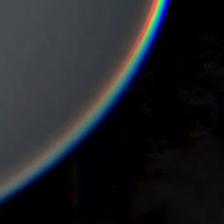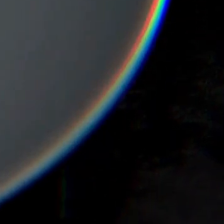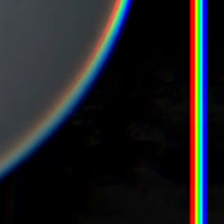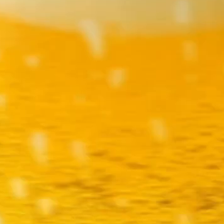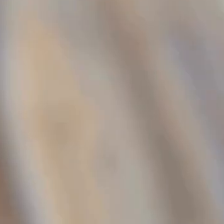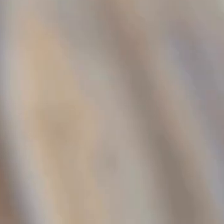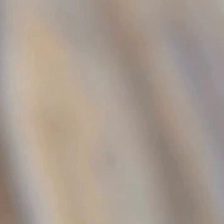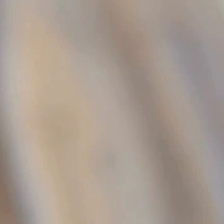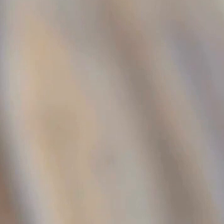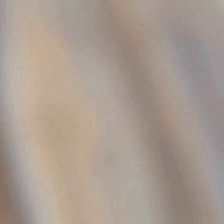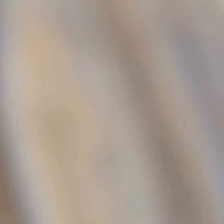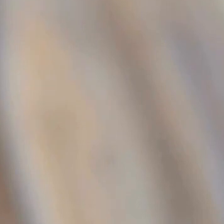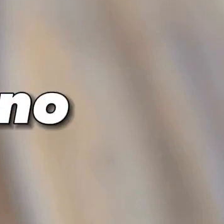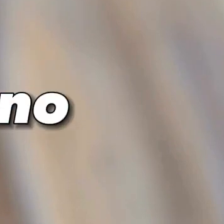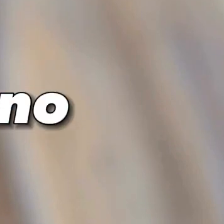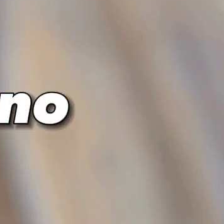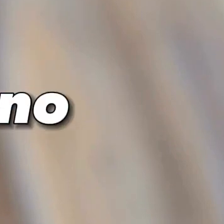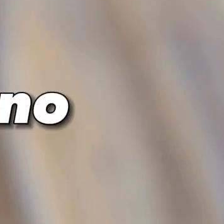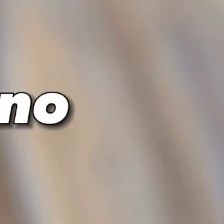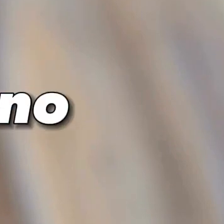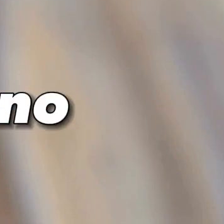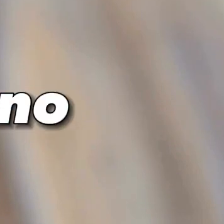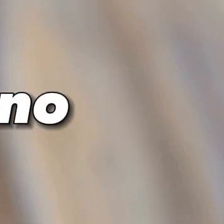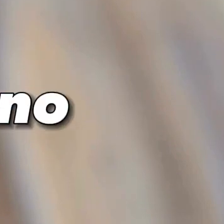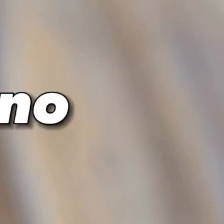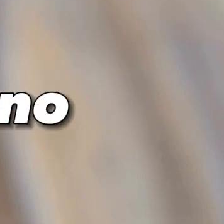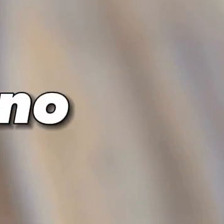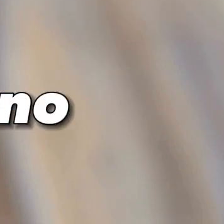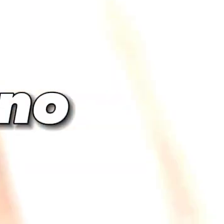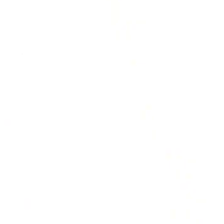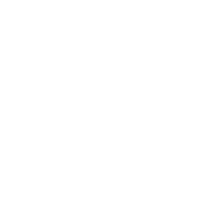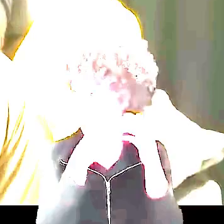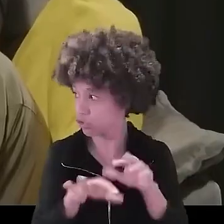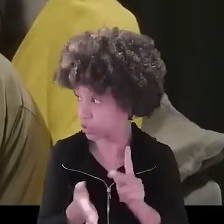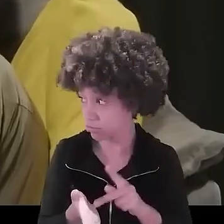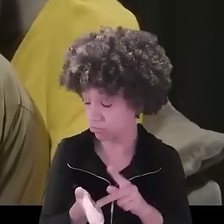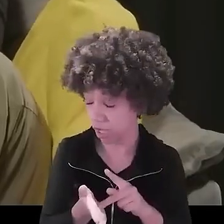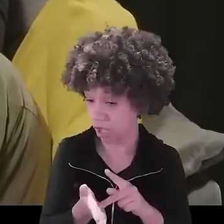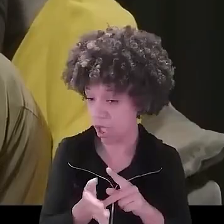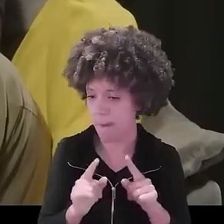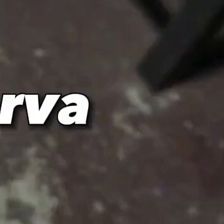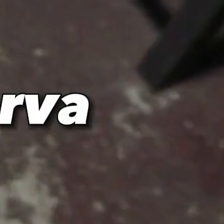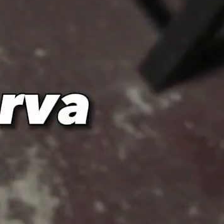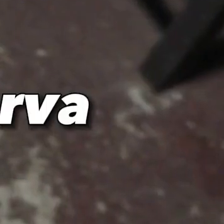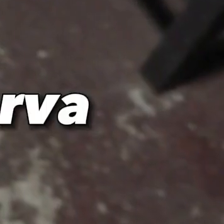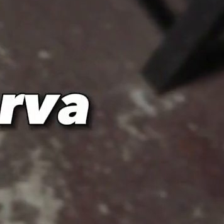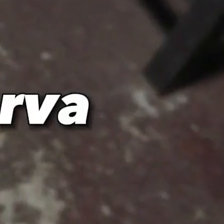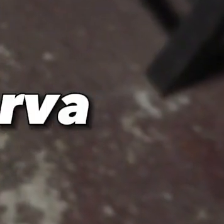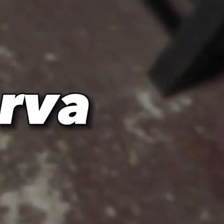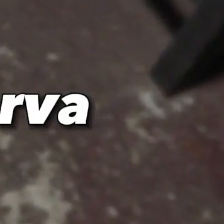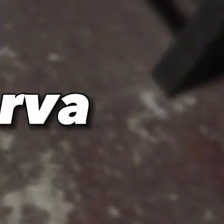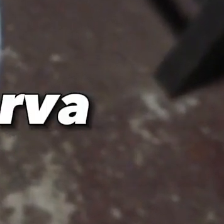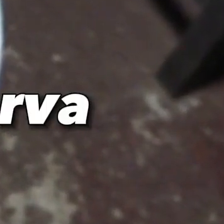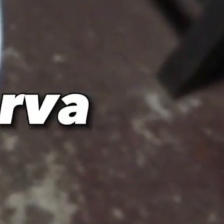cocaína. Porra, cocaína é álcool, que é uma parada que entra no lugar do cérebro que prejudica real. A maconha